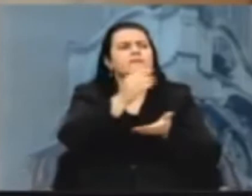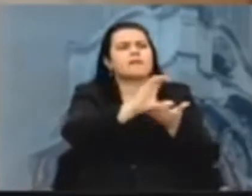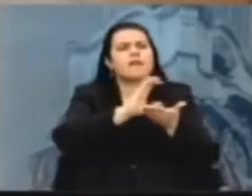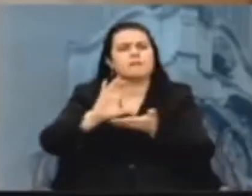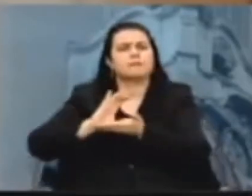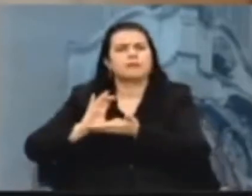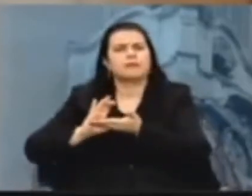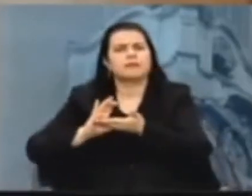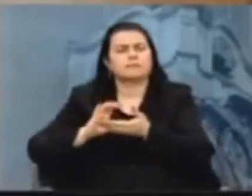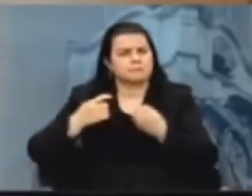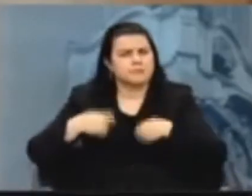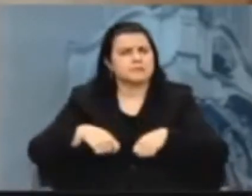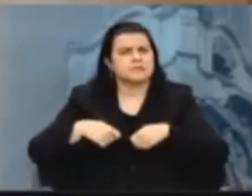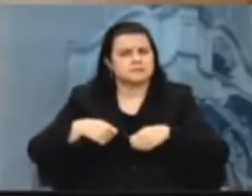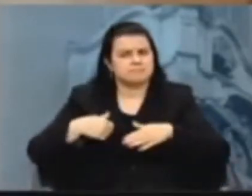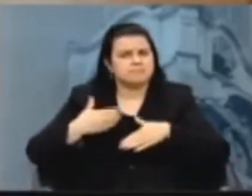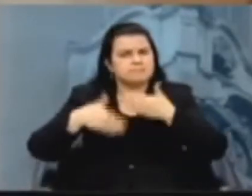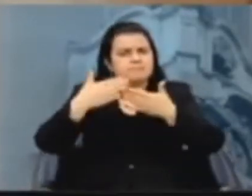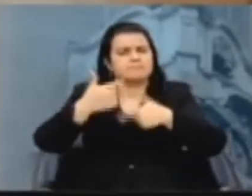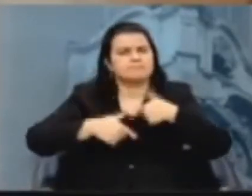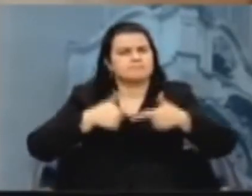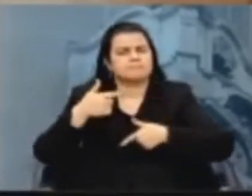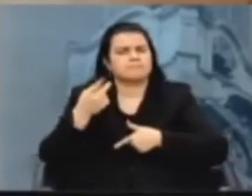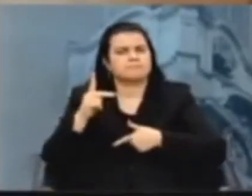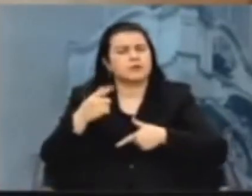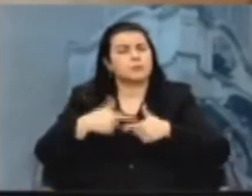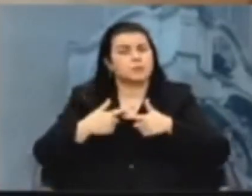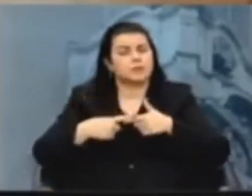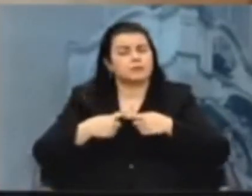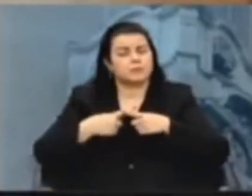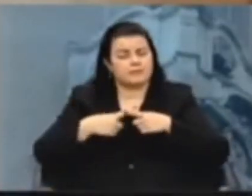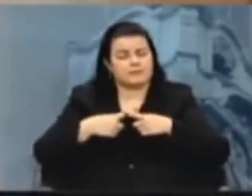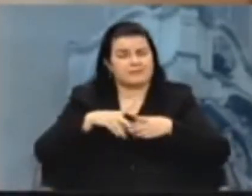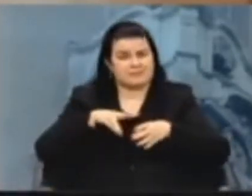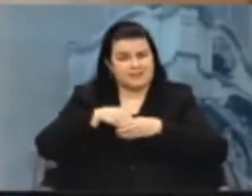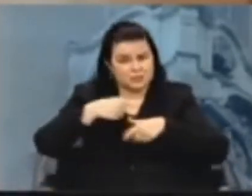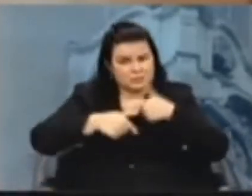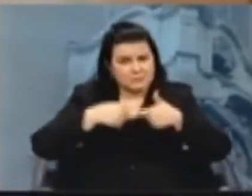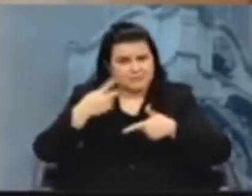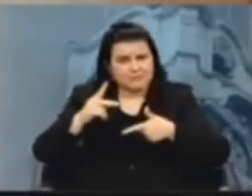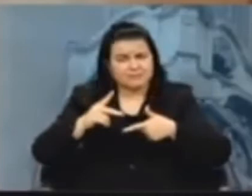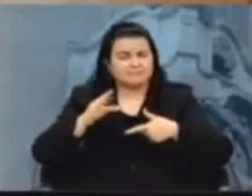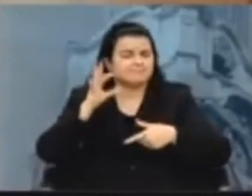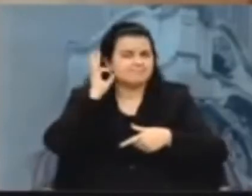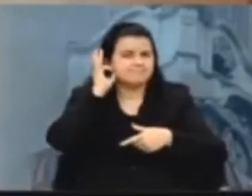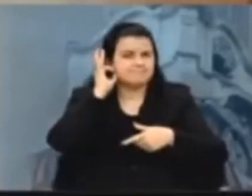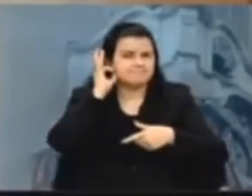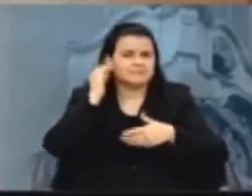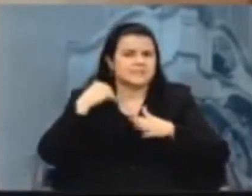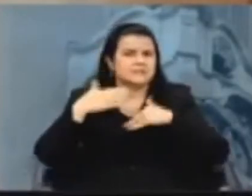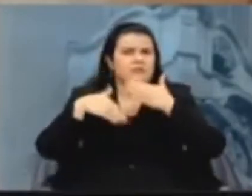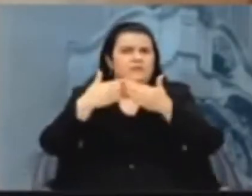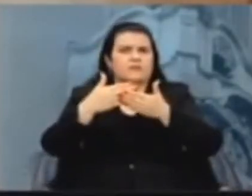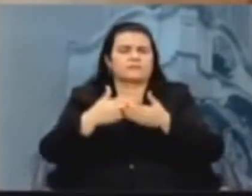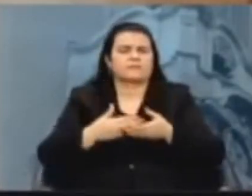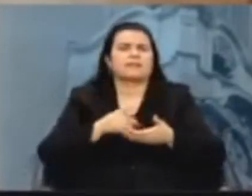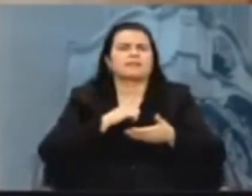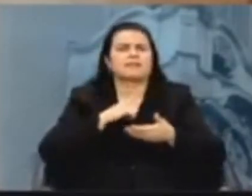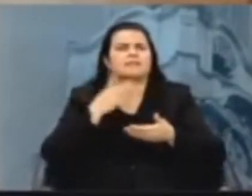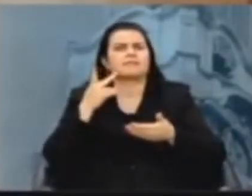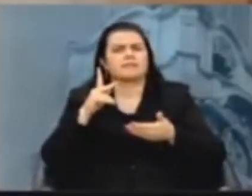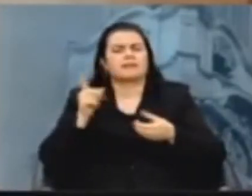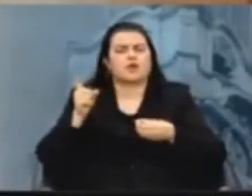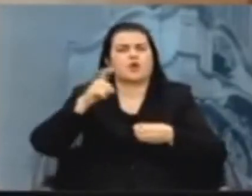manutenção da excelência dos trabalhos que a universidade vem desenvolvendo e que a credencia em